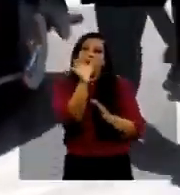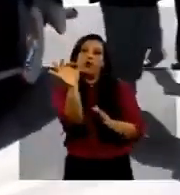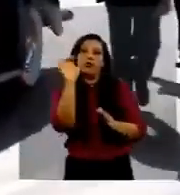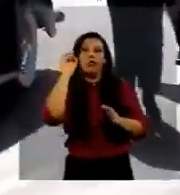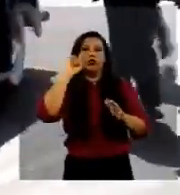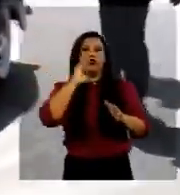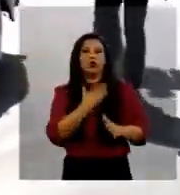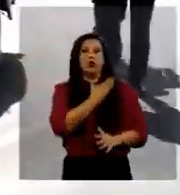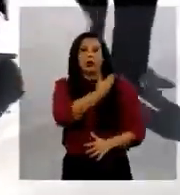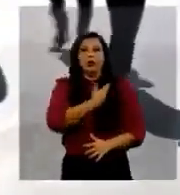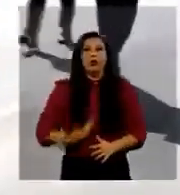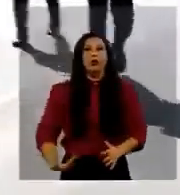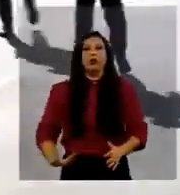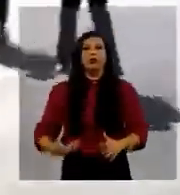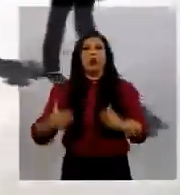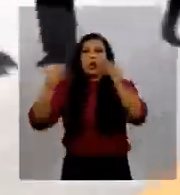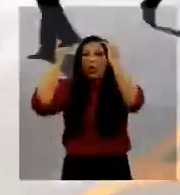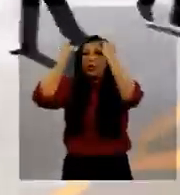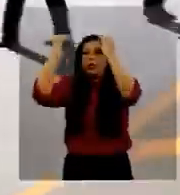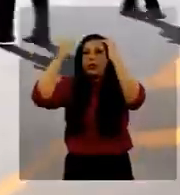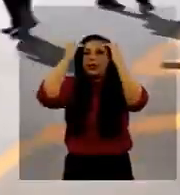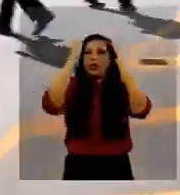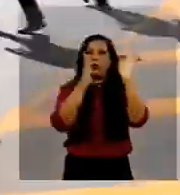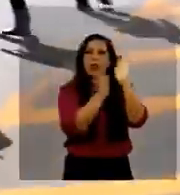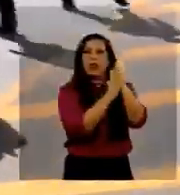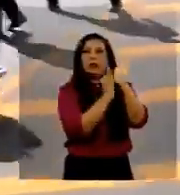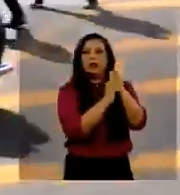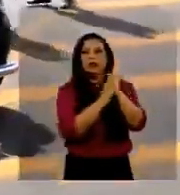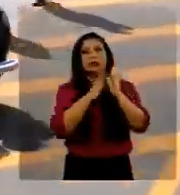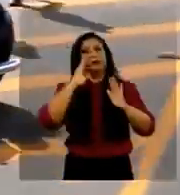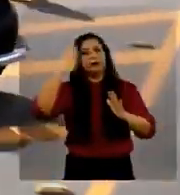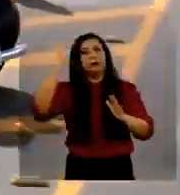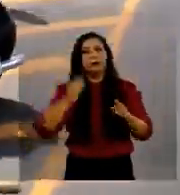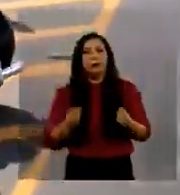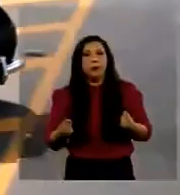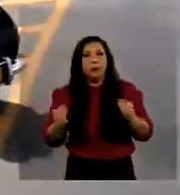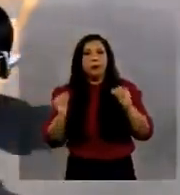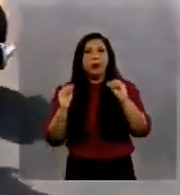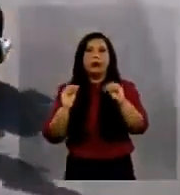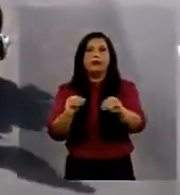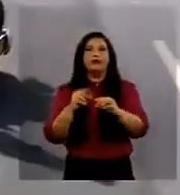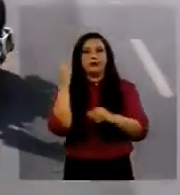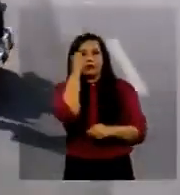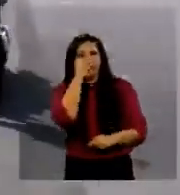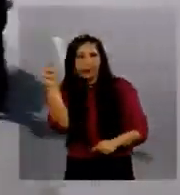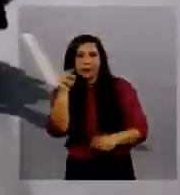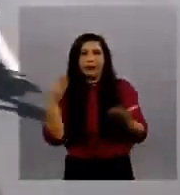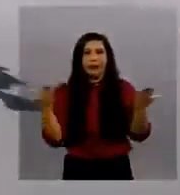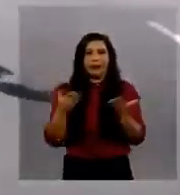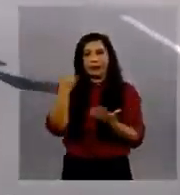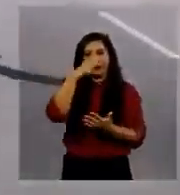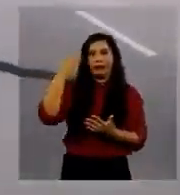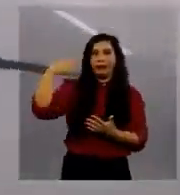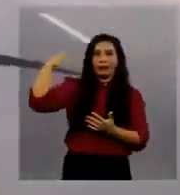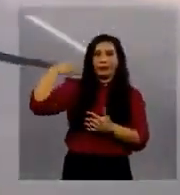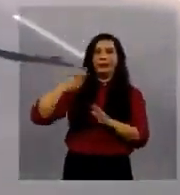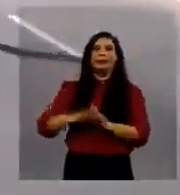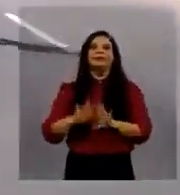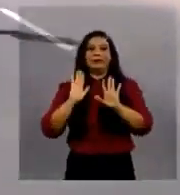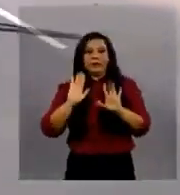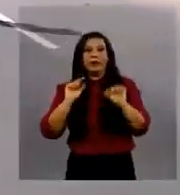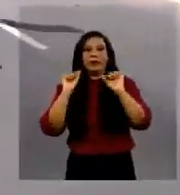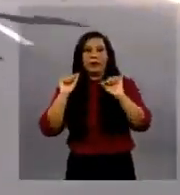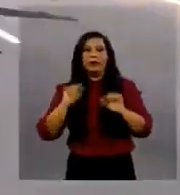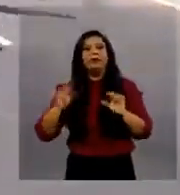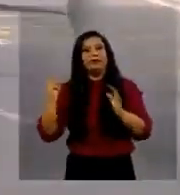de governo, respeitando a agenda que eles publicaram esta semana agora, semana passada, Paulo. Que nada mais é do que